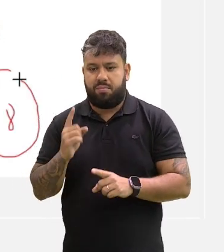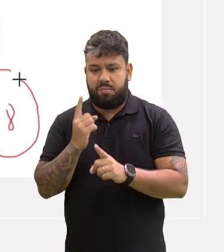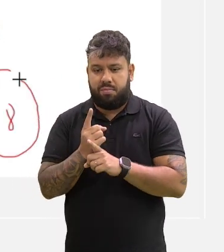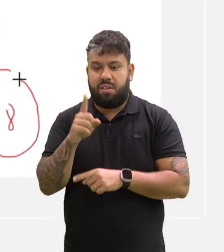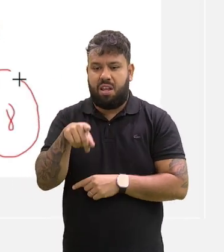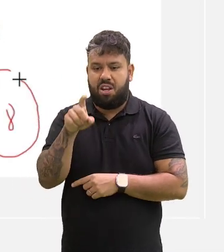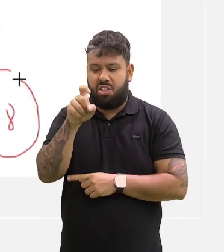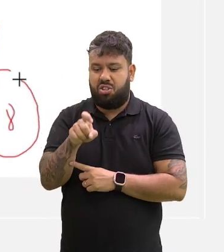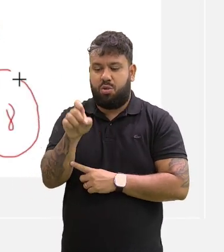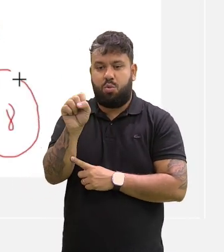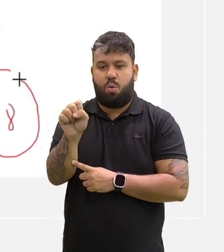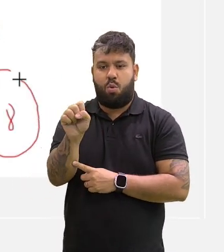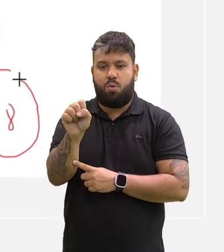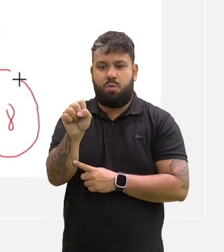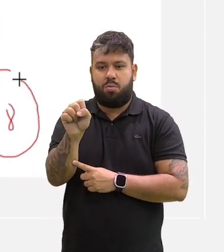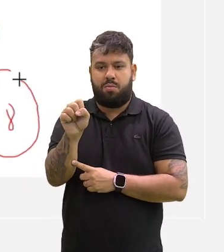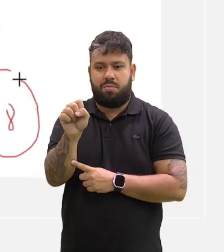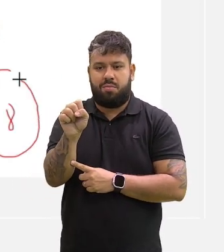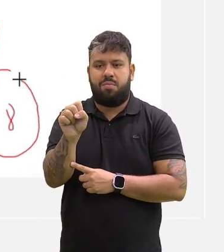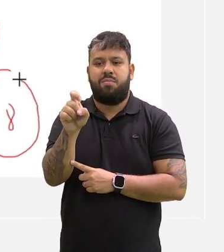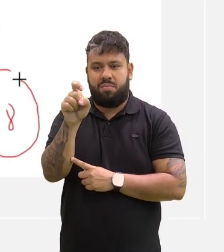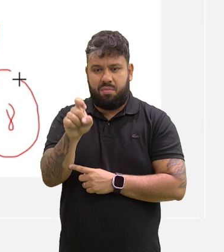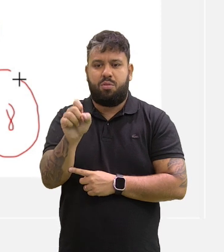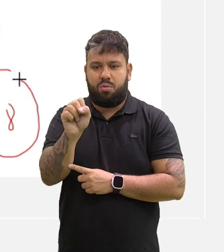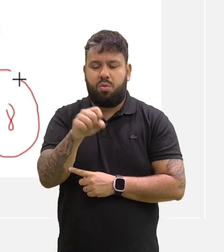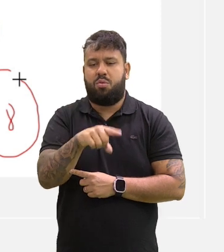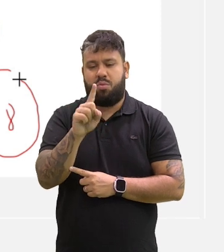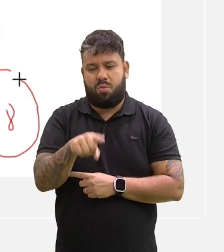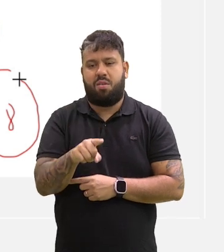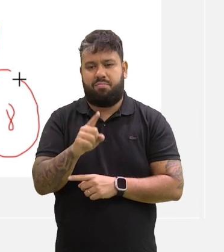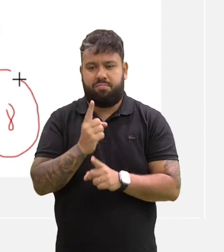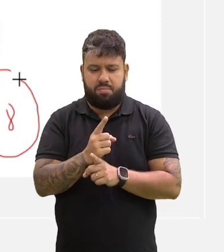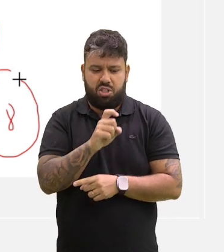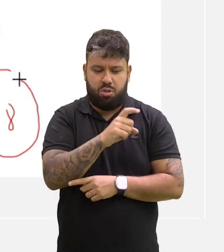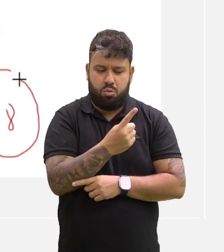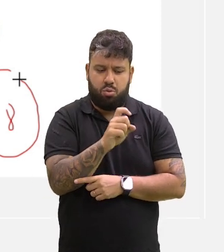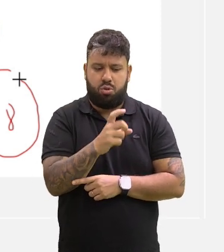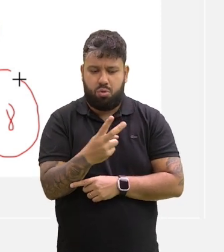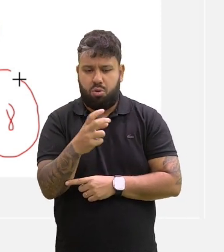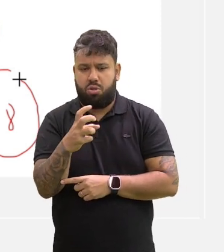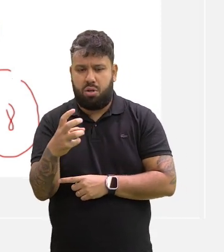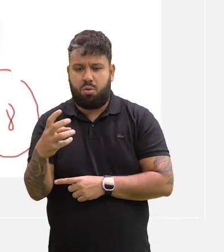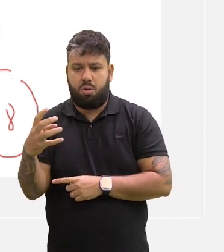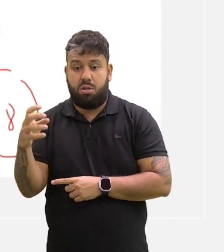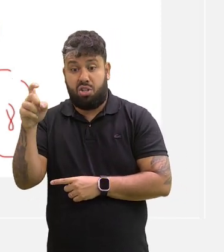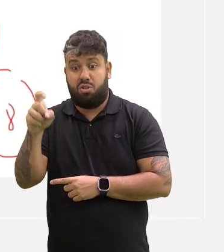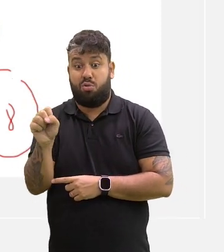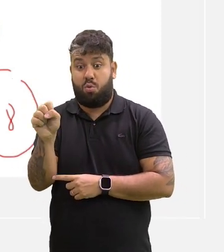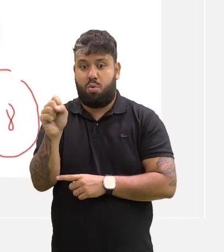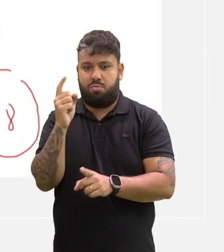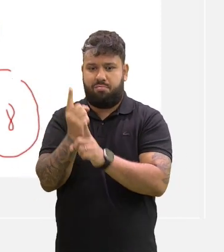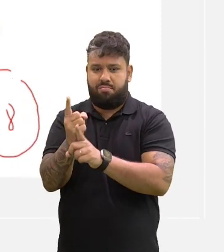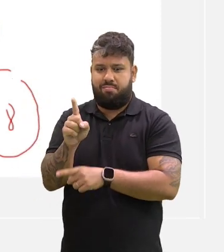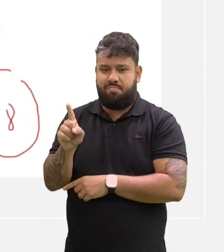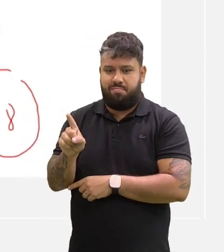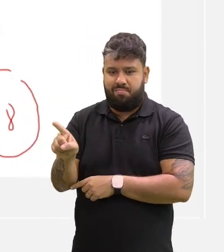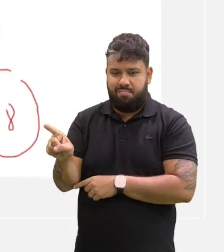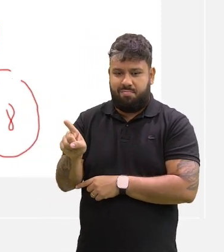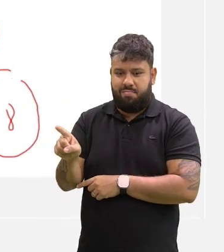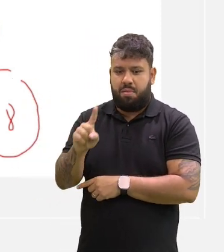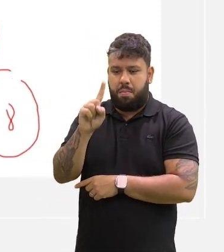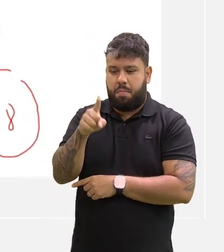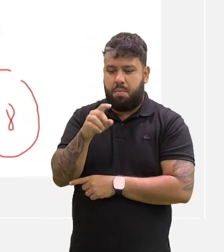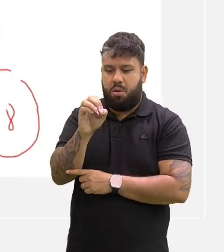seja, colocado em rol x8. x1, x2, x3, x4, x5, x6, x7, x8. Então a mediana vale